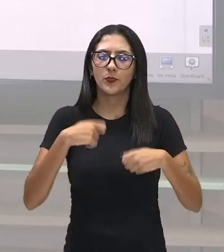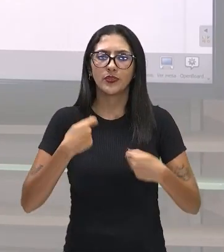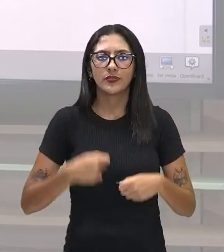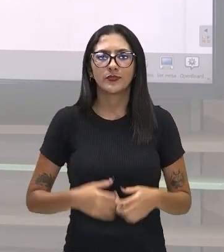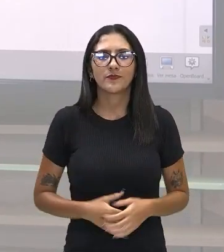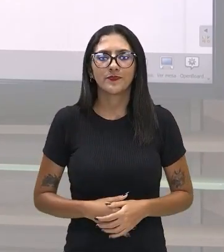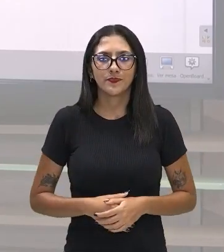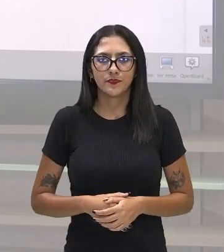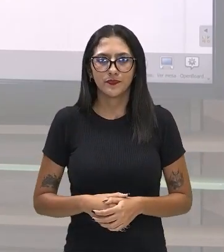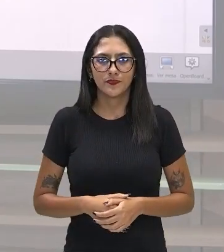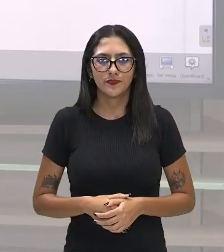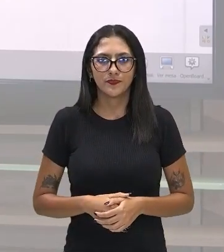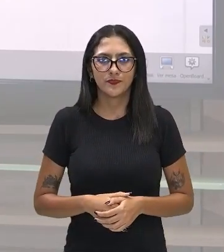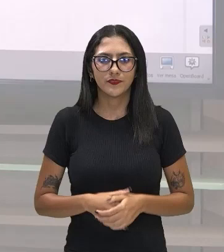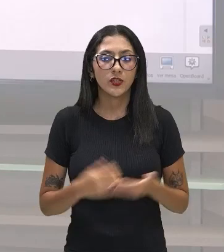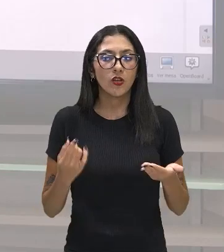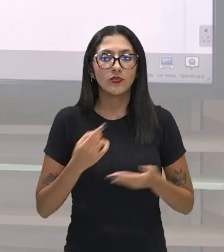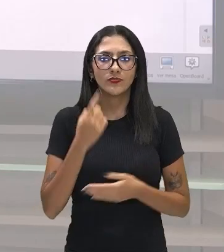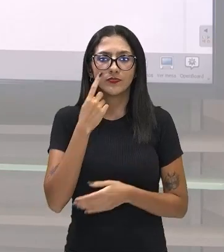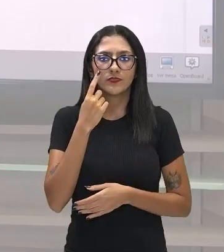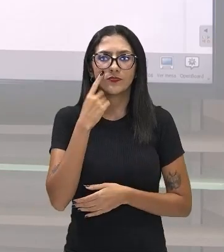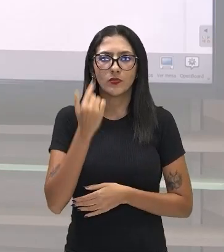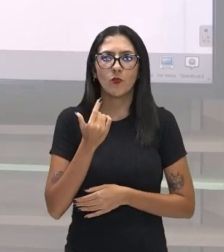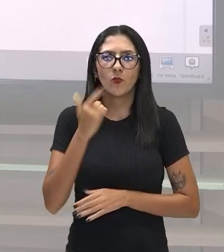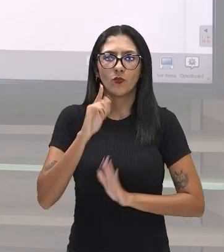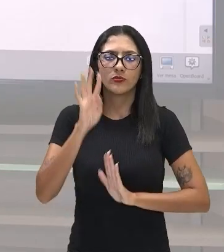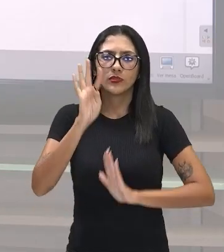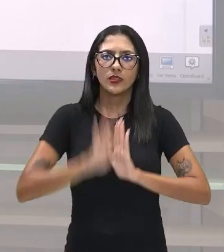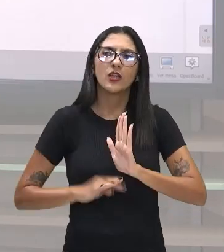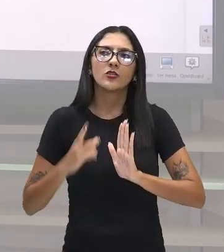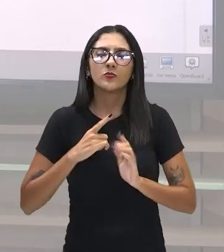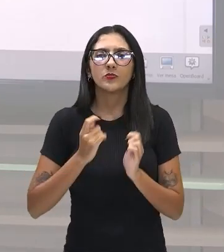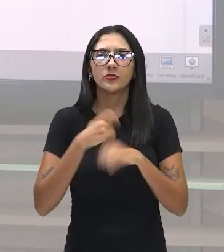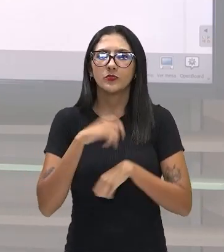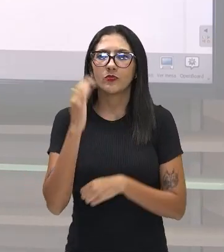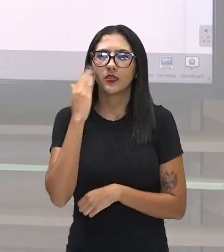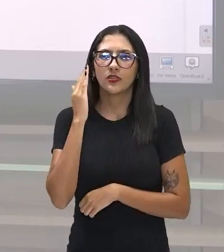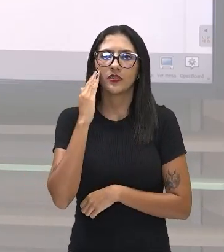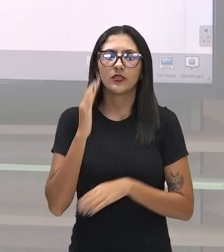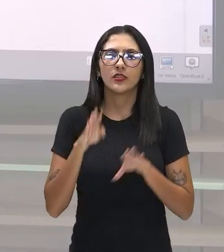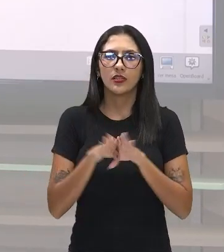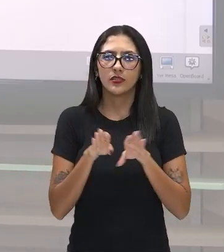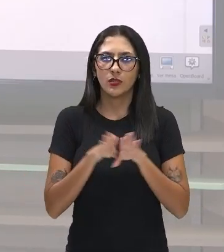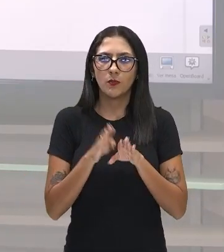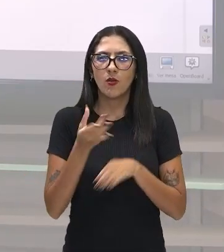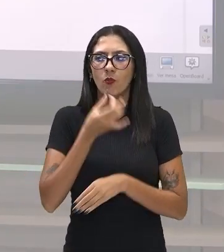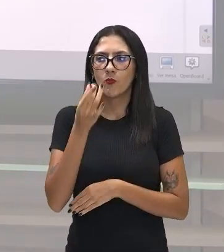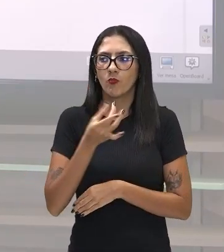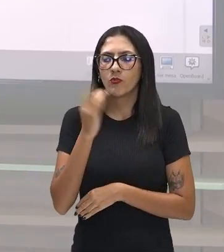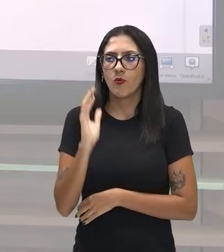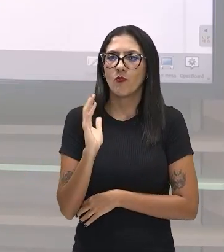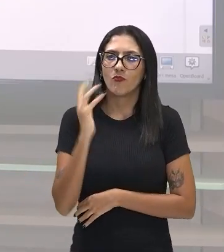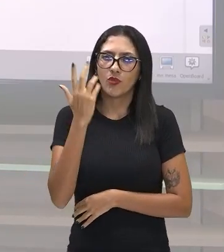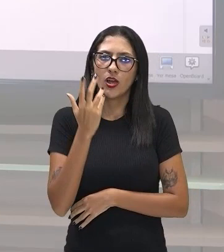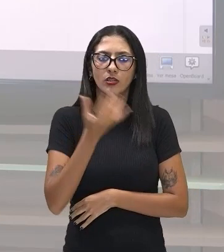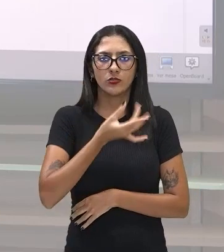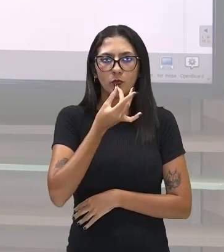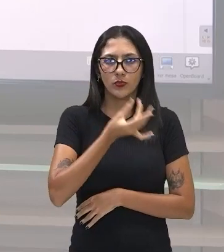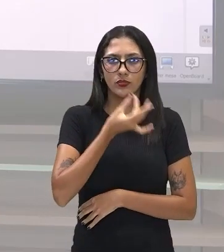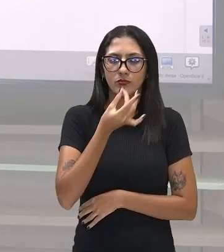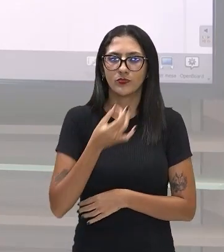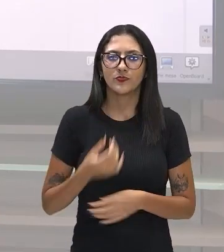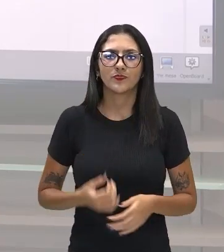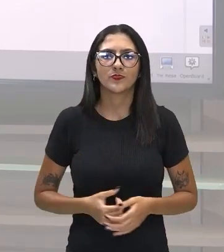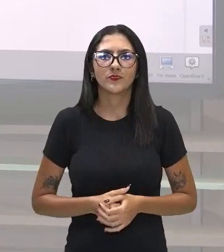vamos para outro texto também para entendermos a questão do fato e da opinião. E vimos ali no